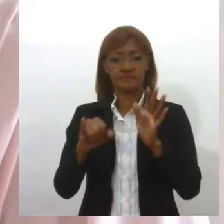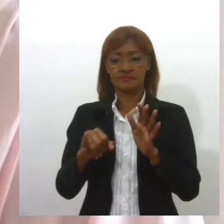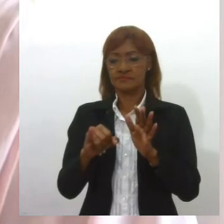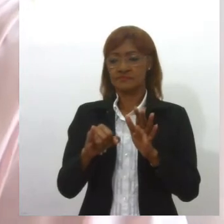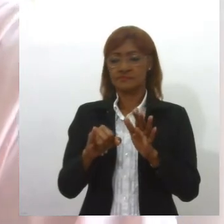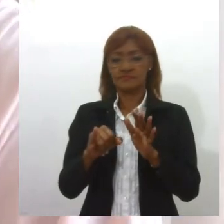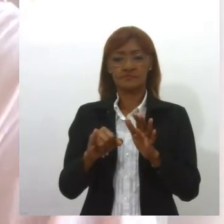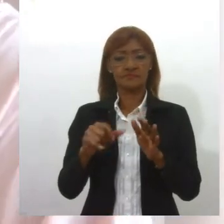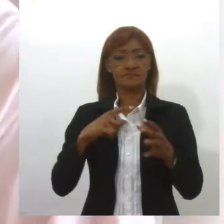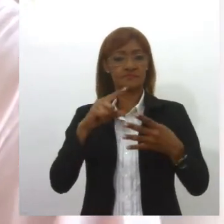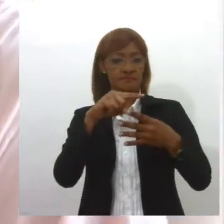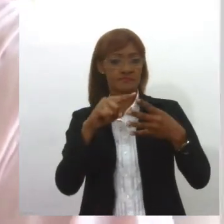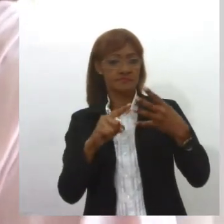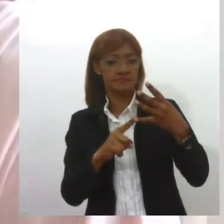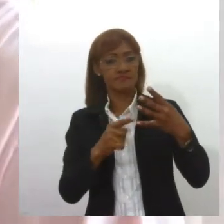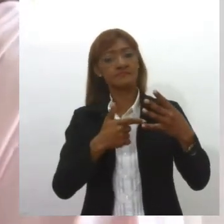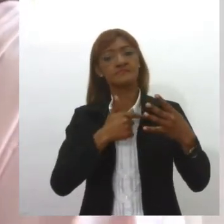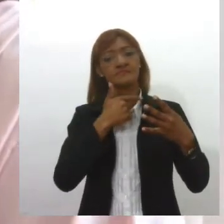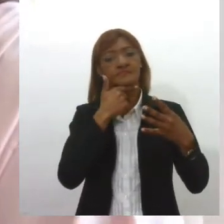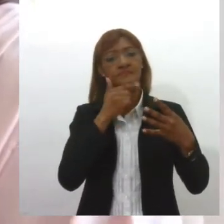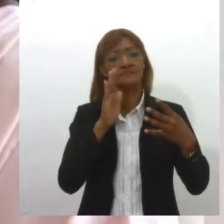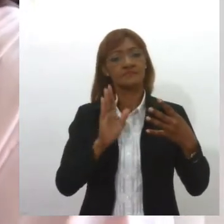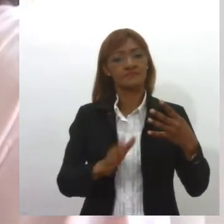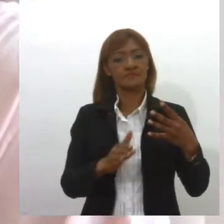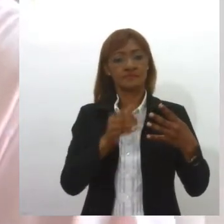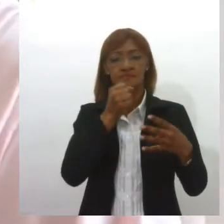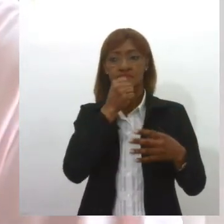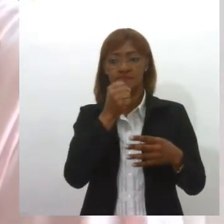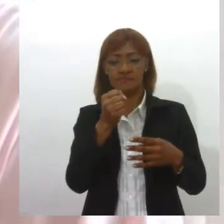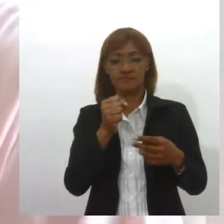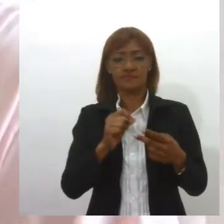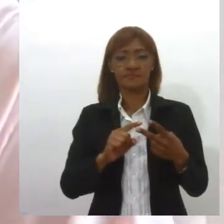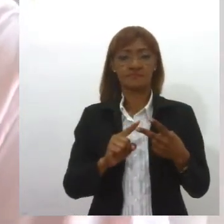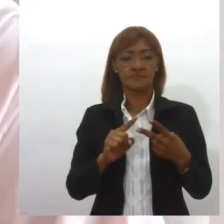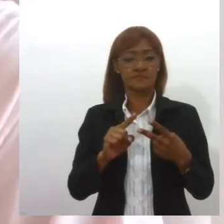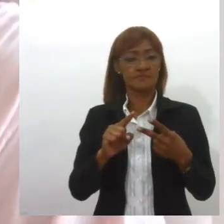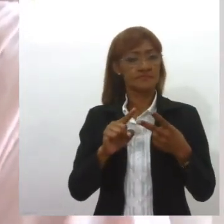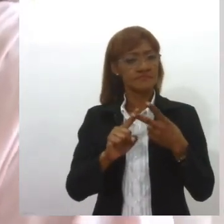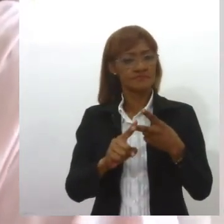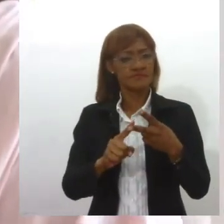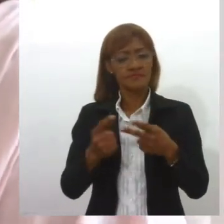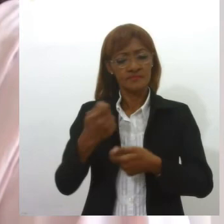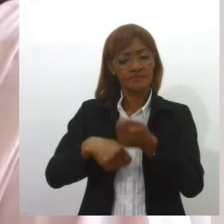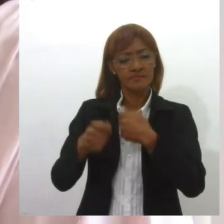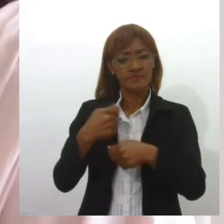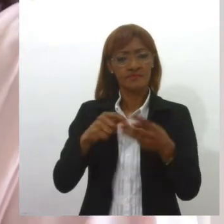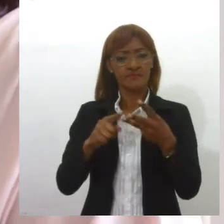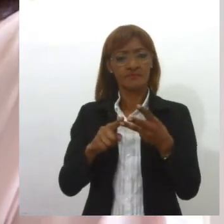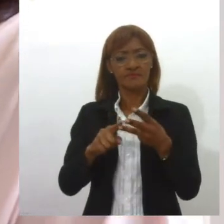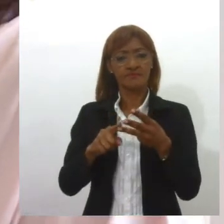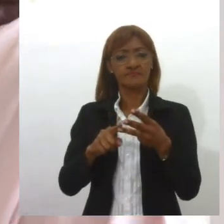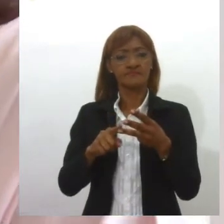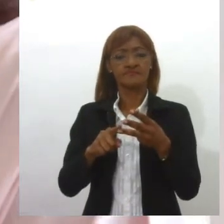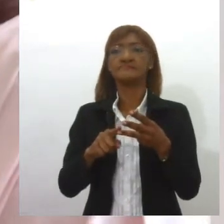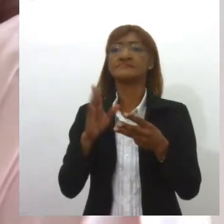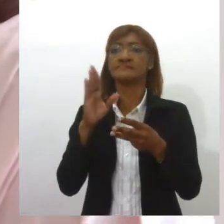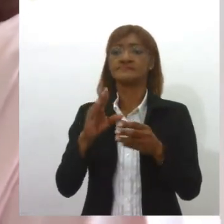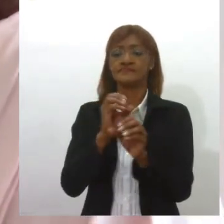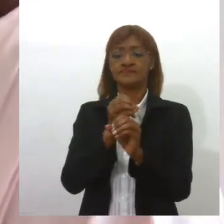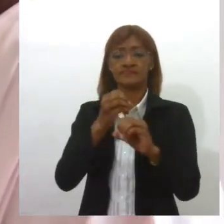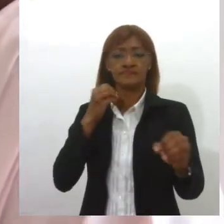4 bolsas, né, 4 vagas na área de jornalismo científico, economia, engenharia de produção, tá, e